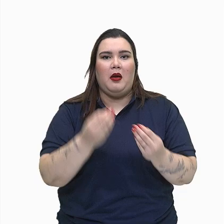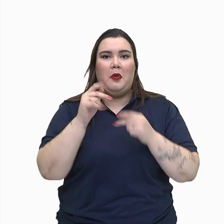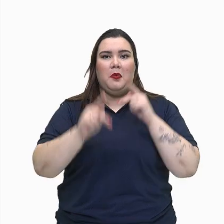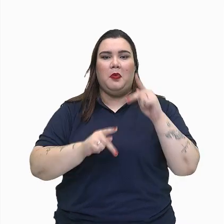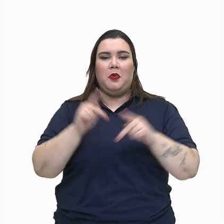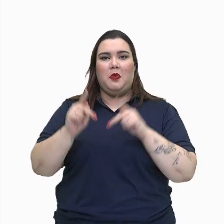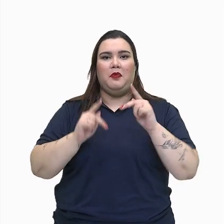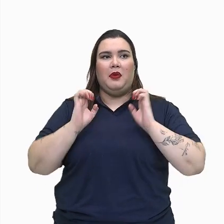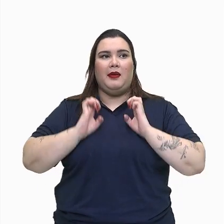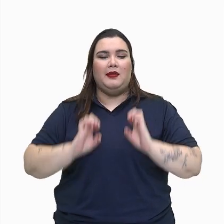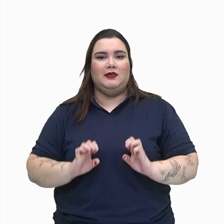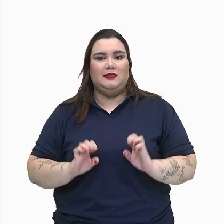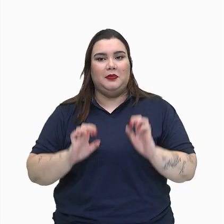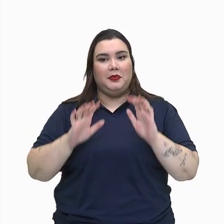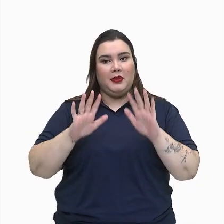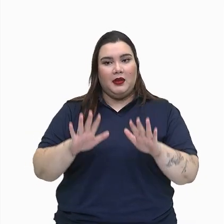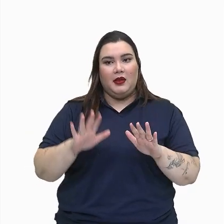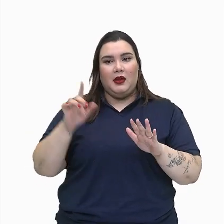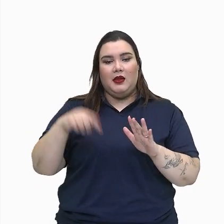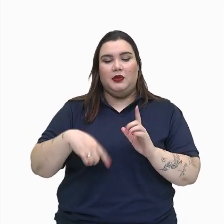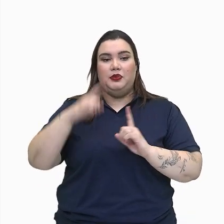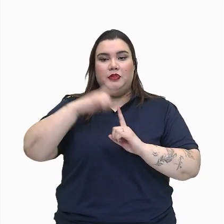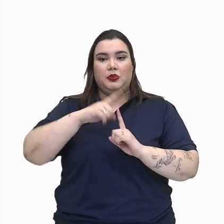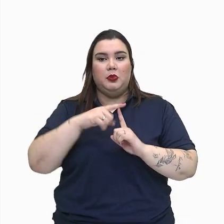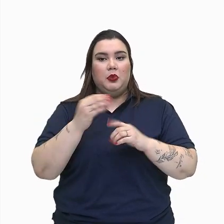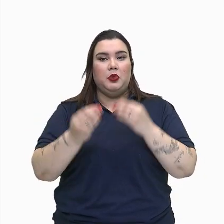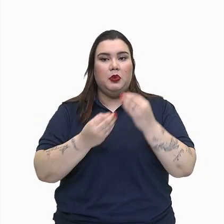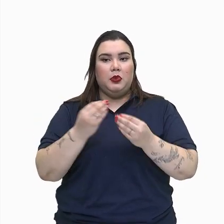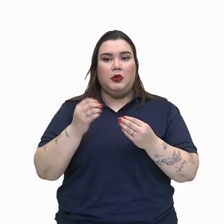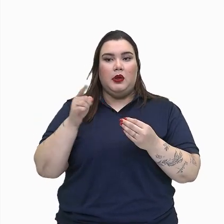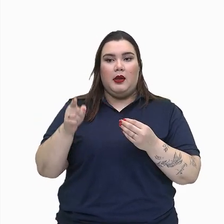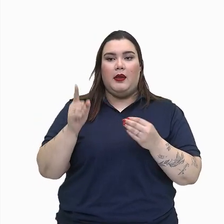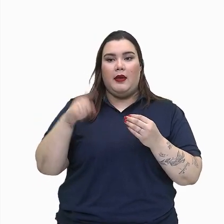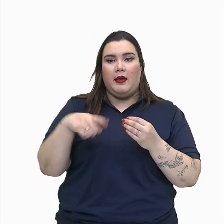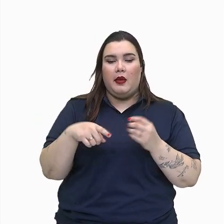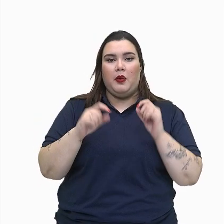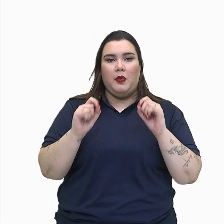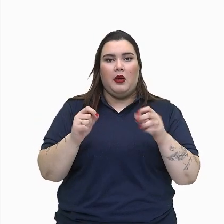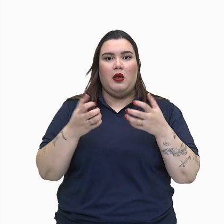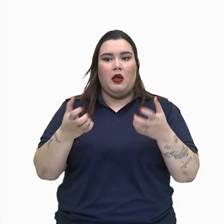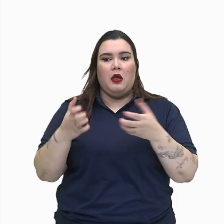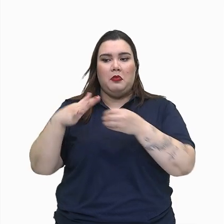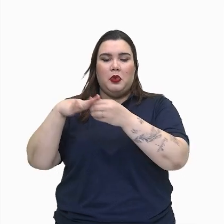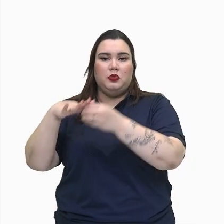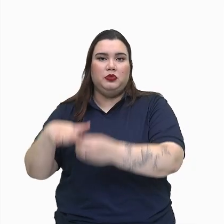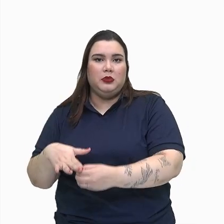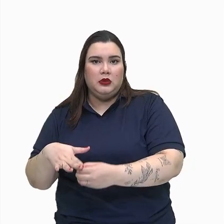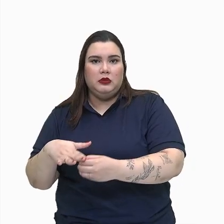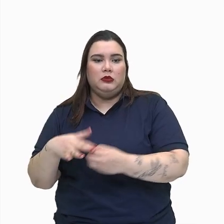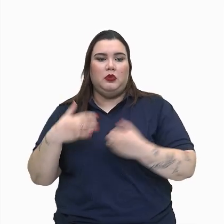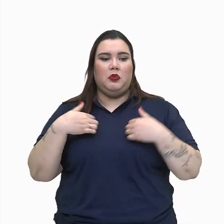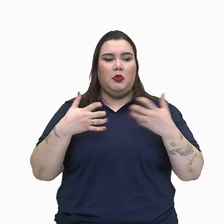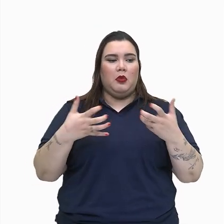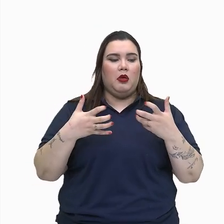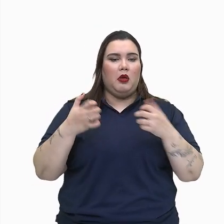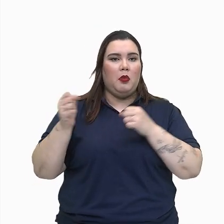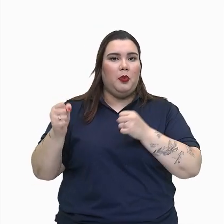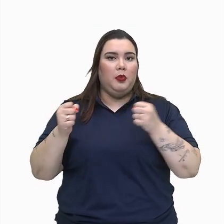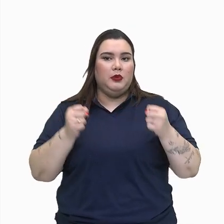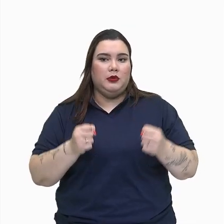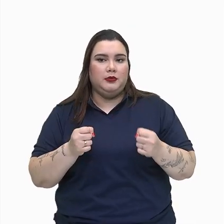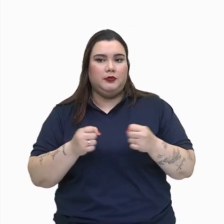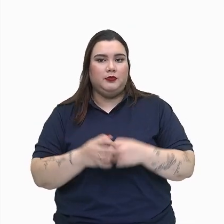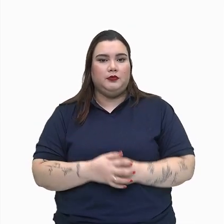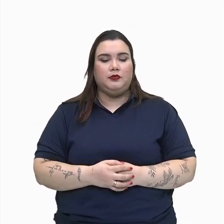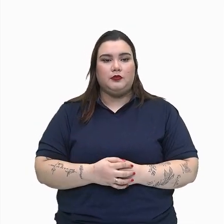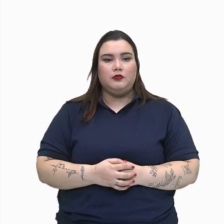eu repito, era a forma que ele tinha de desqualificar o outro e justificar a sua dominação. Vamos falar um pouco então